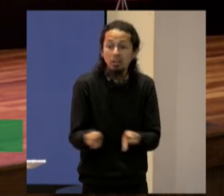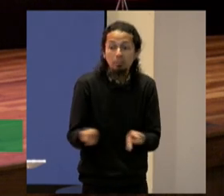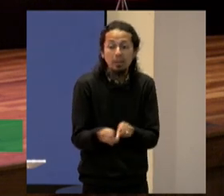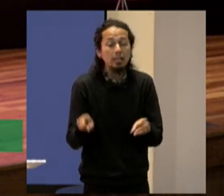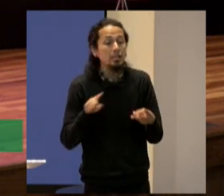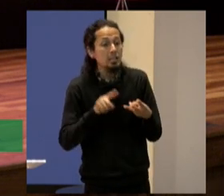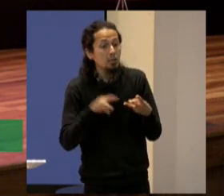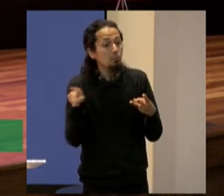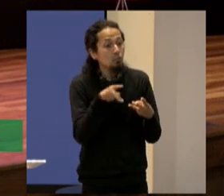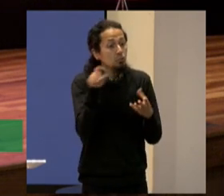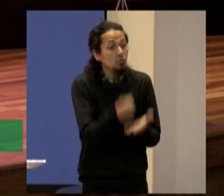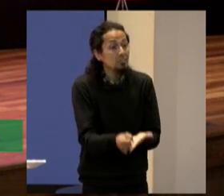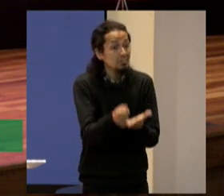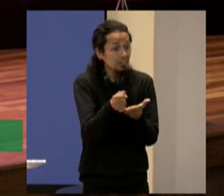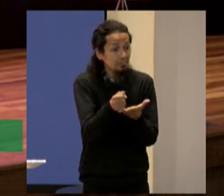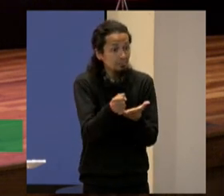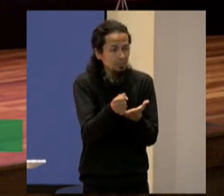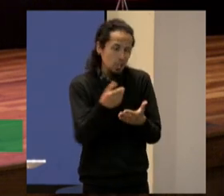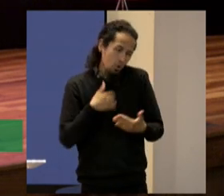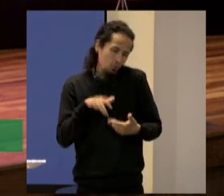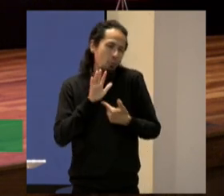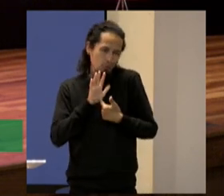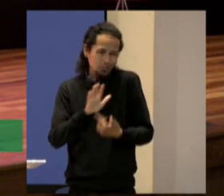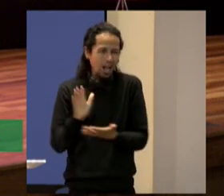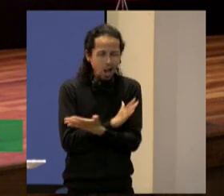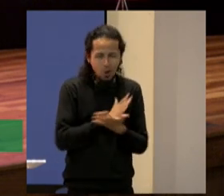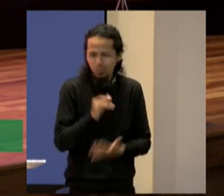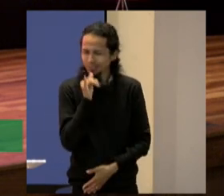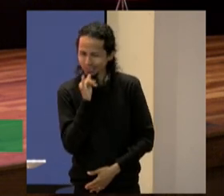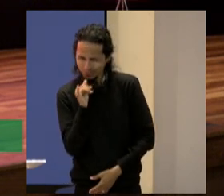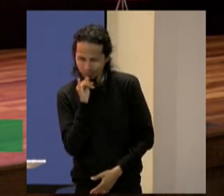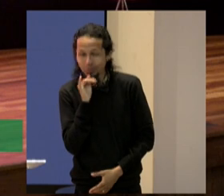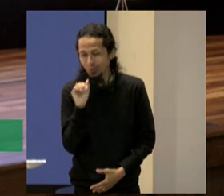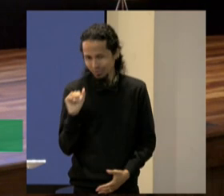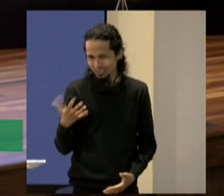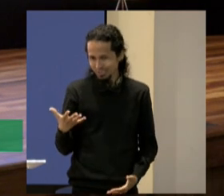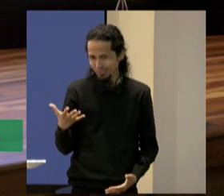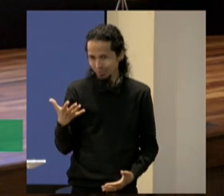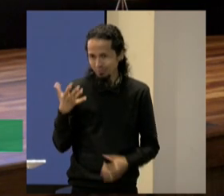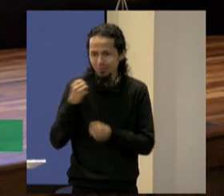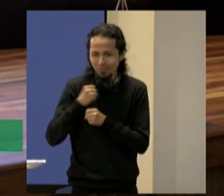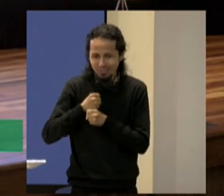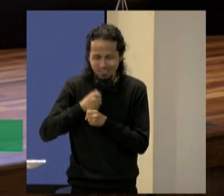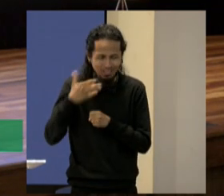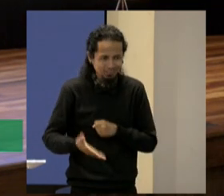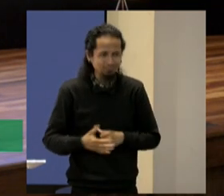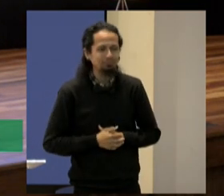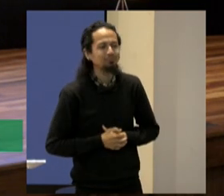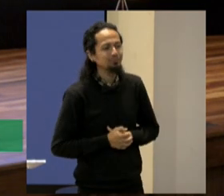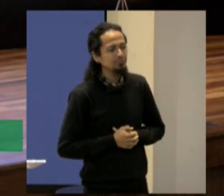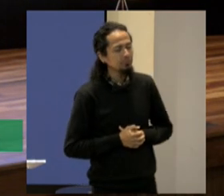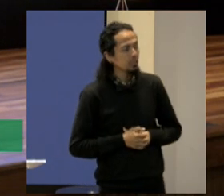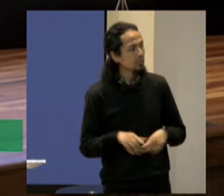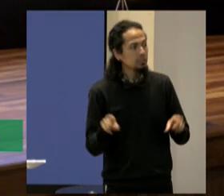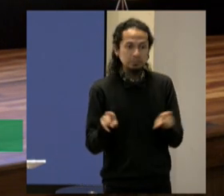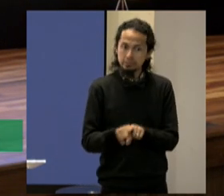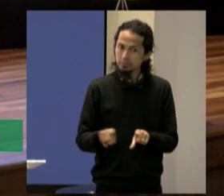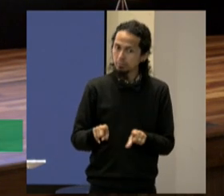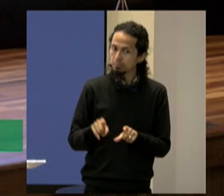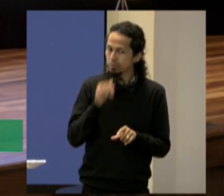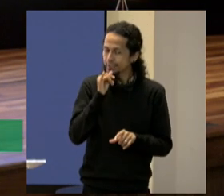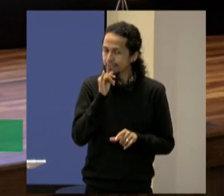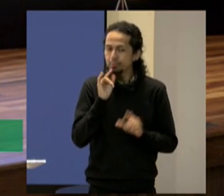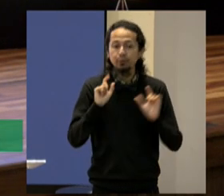exemplo de algumas práticas que foram desenvolvidas ao longo do ano. A gente teve, por exemplo,